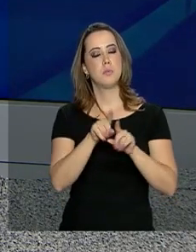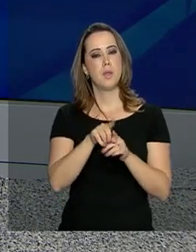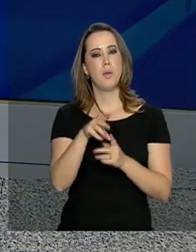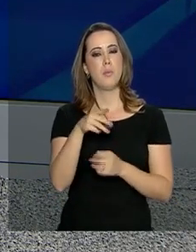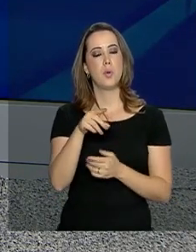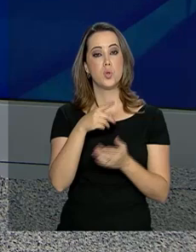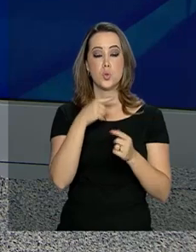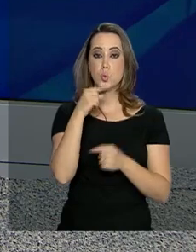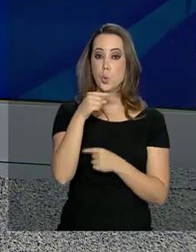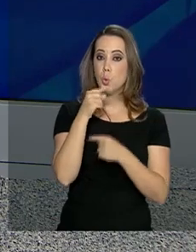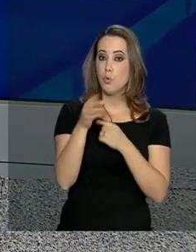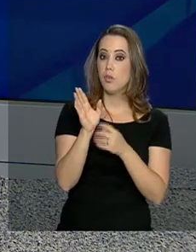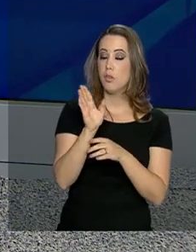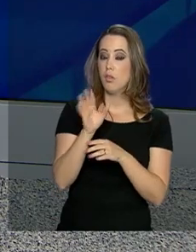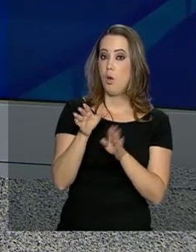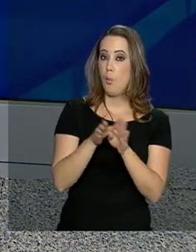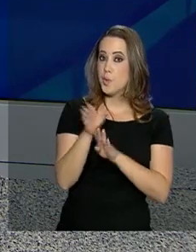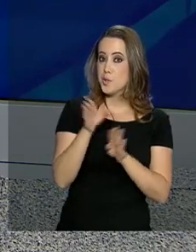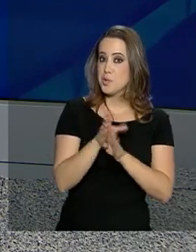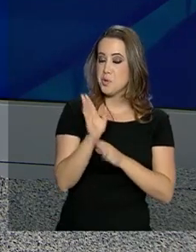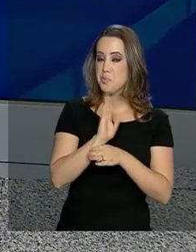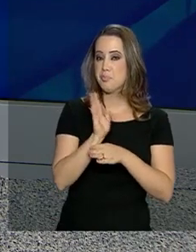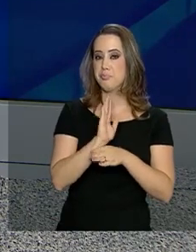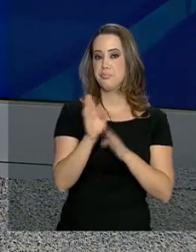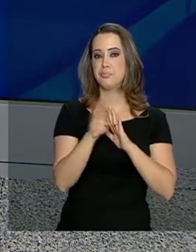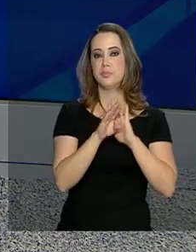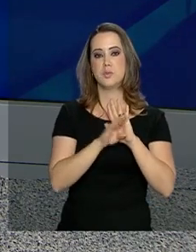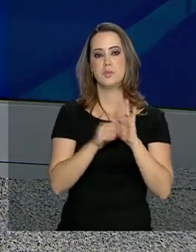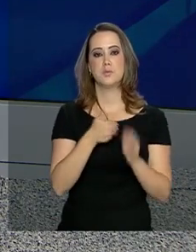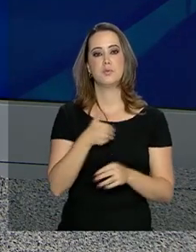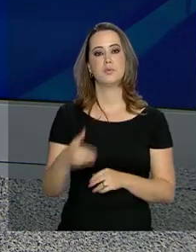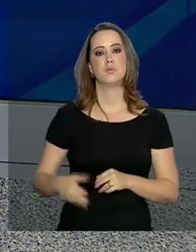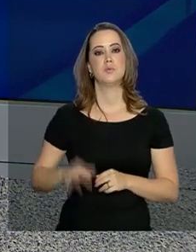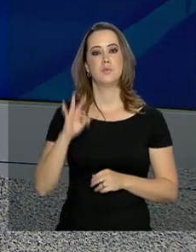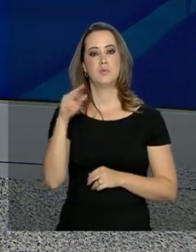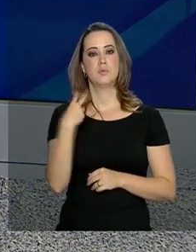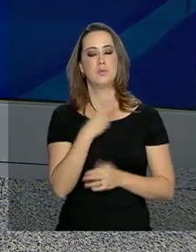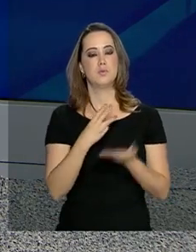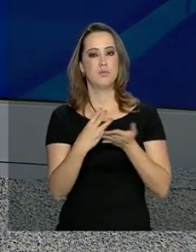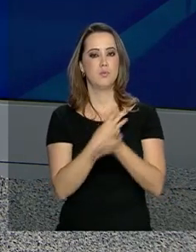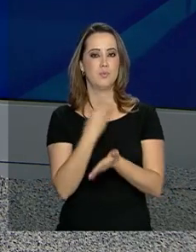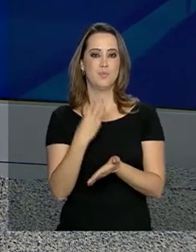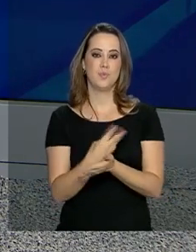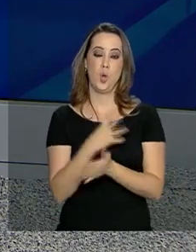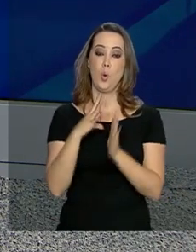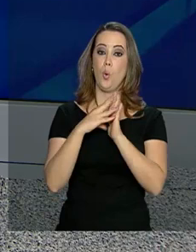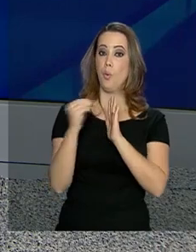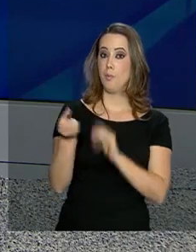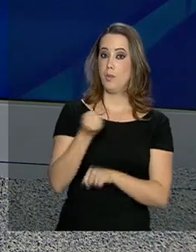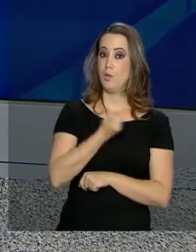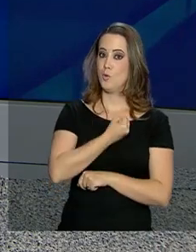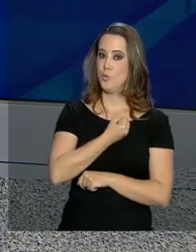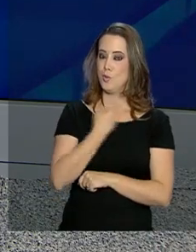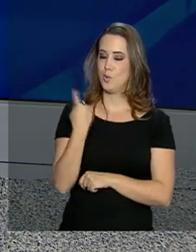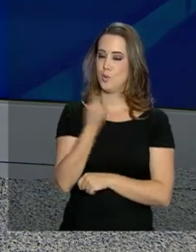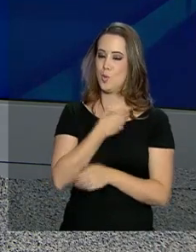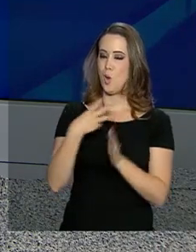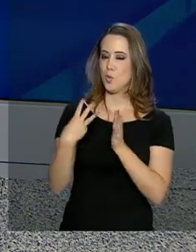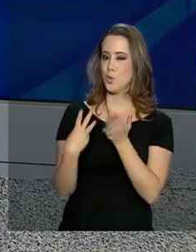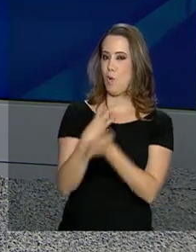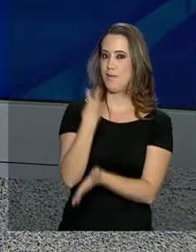ainda mandar sugestões de reportagens e dúvidas sobre programas e ações do governo federal para o nosso WhatsApp. Então, anote aí.